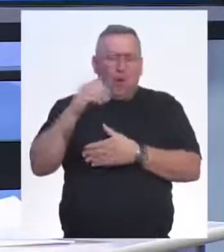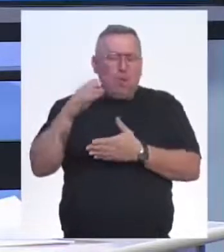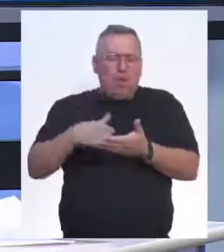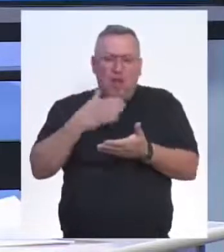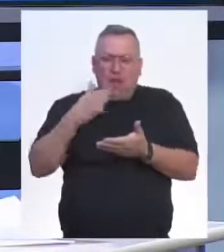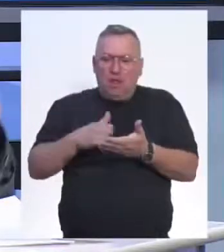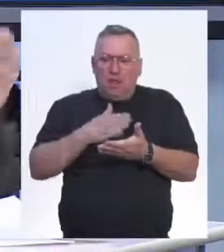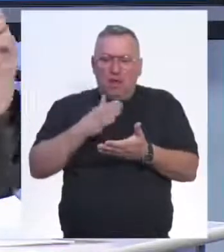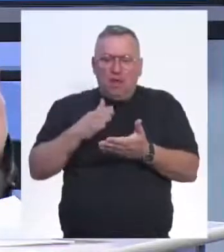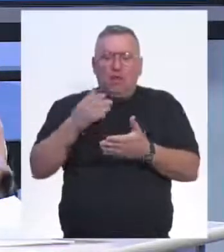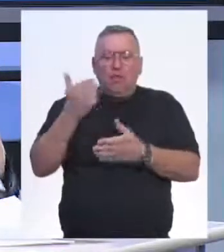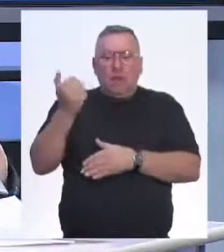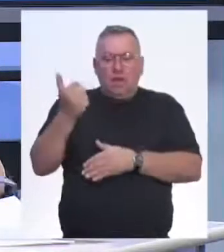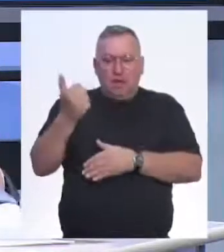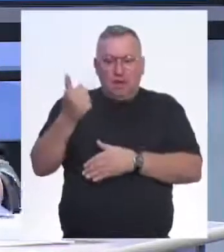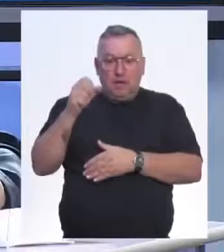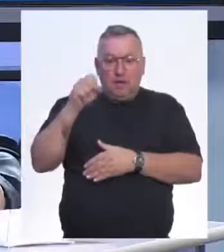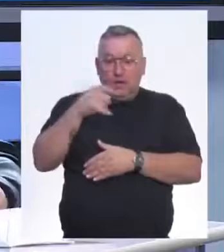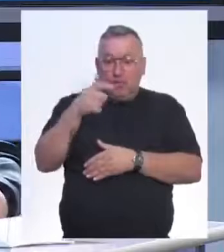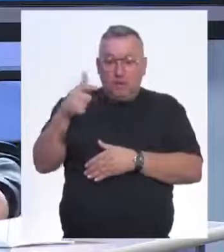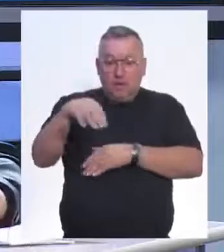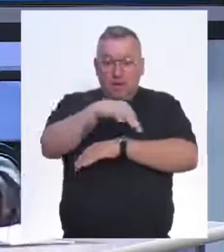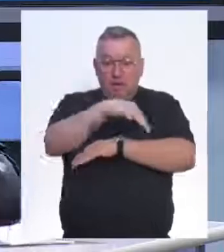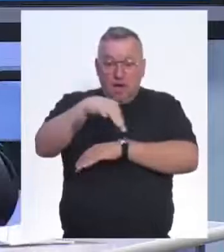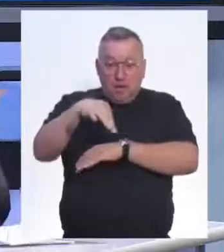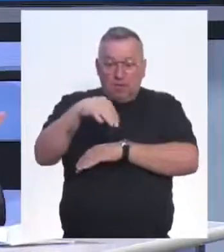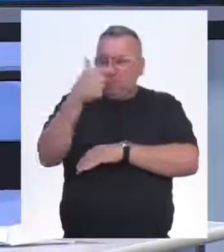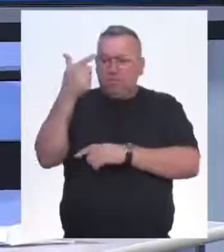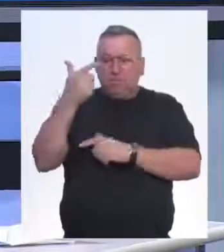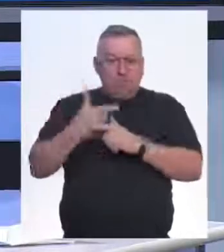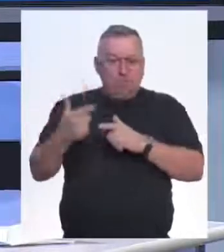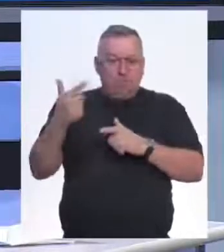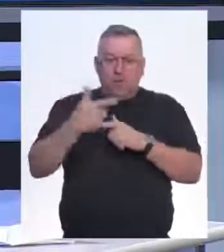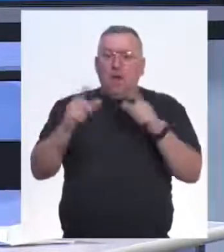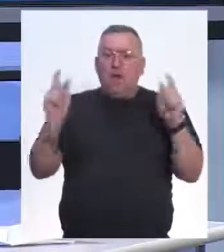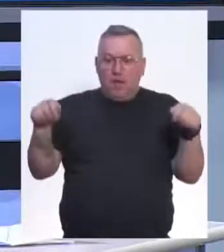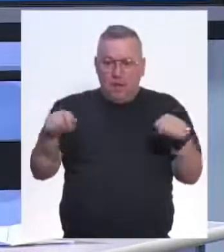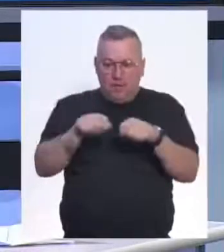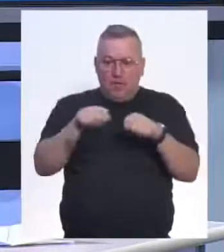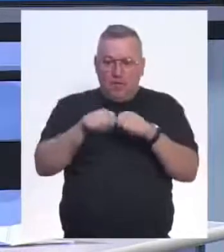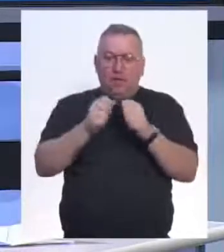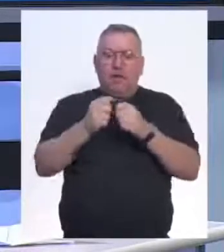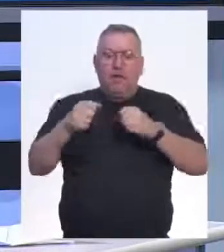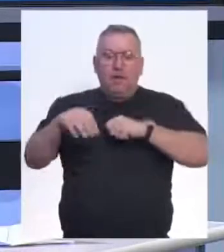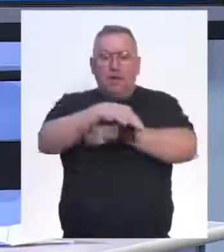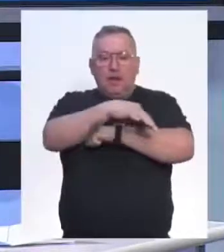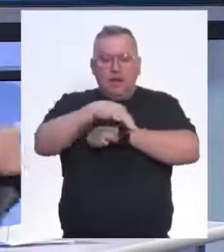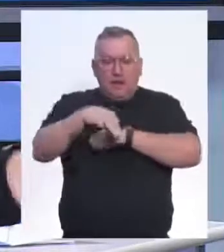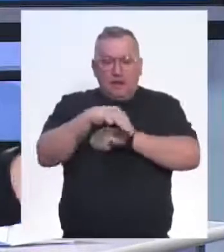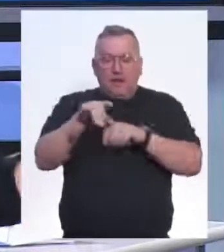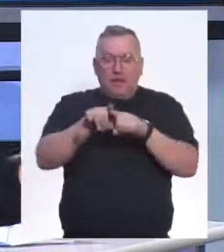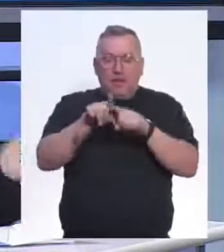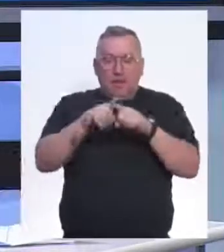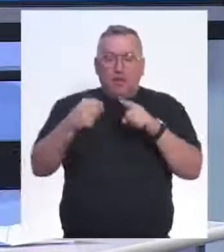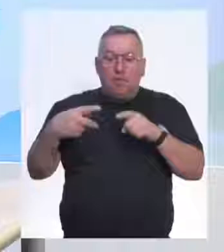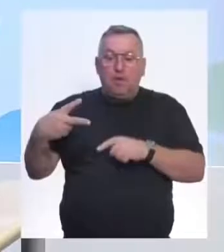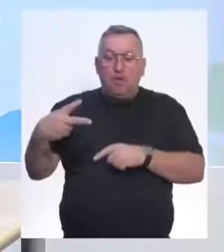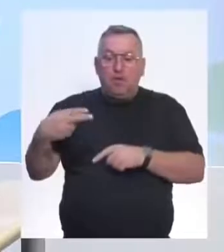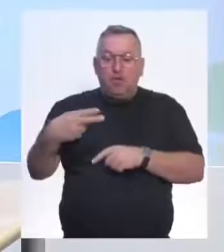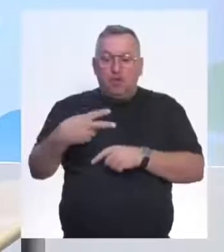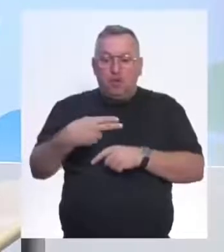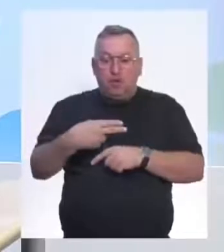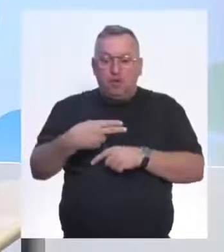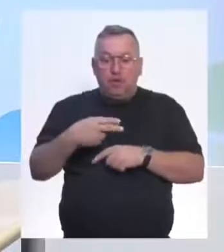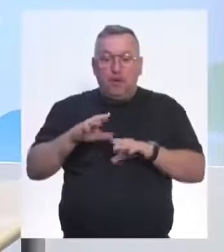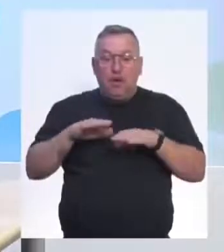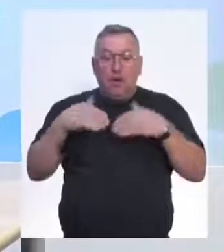problema algum, e uma caneta. Se você não tiver régua, não tem problema. Dá para fazer aí também sem a régua se você tiver uma tesoura, né, Ale? Isso é verdade. Você